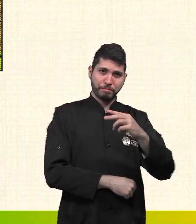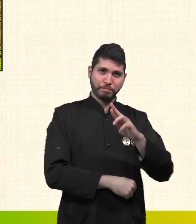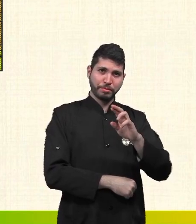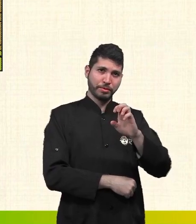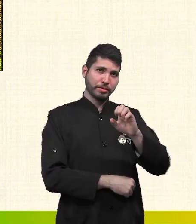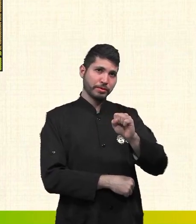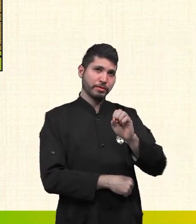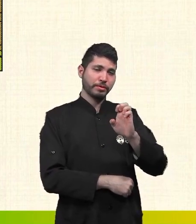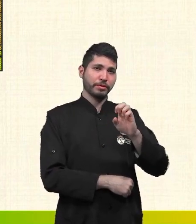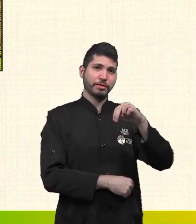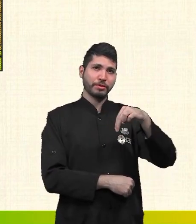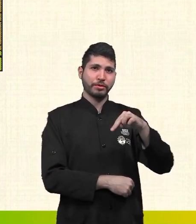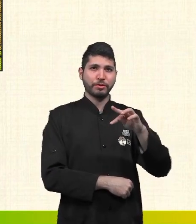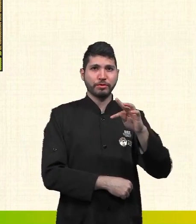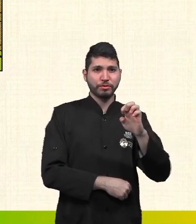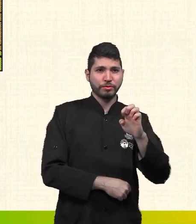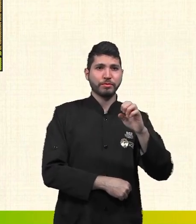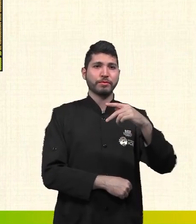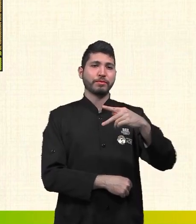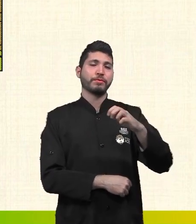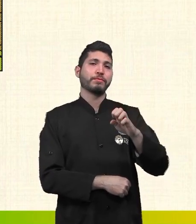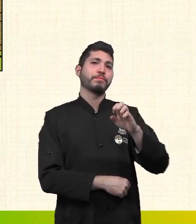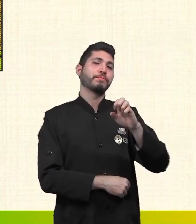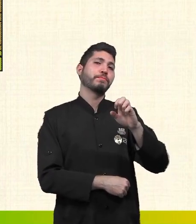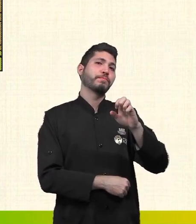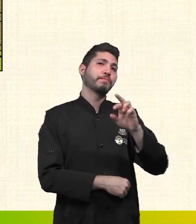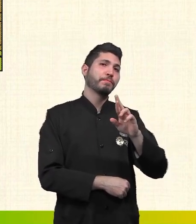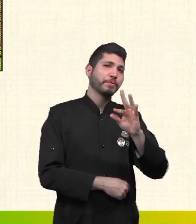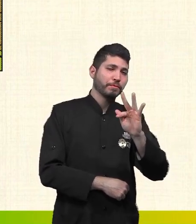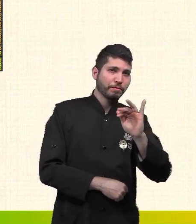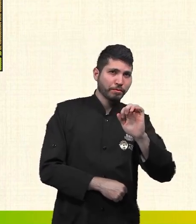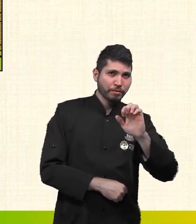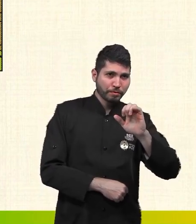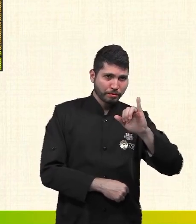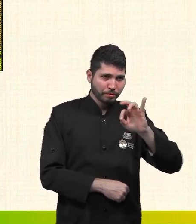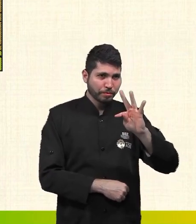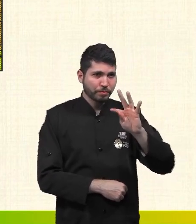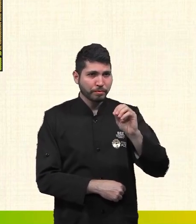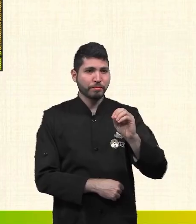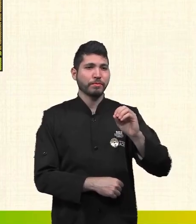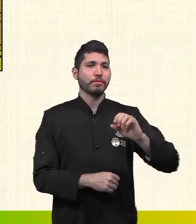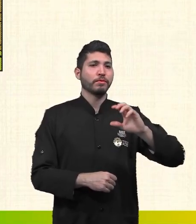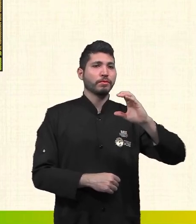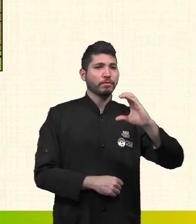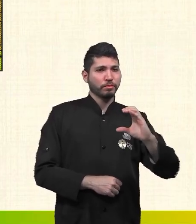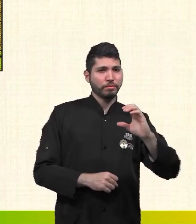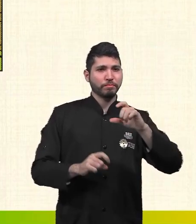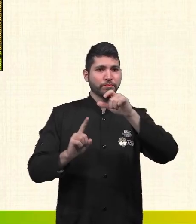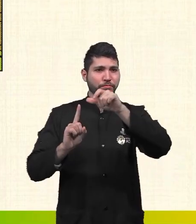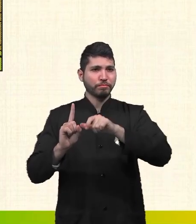Letra C, o personagem demonstra senso de certeza em seu pensamento.